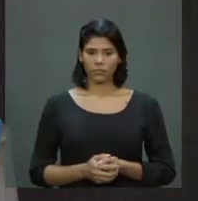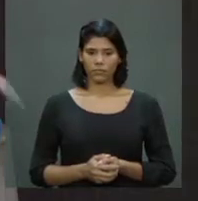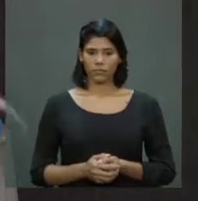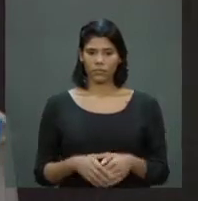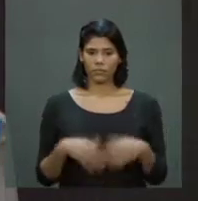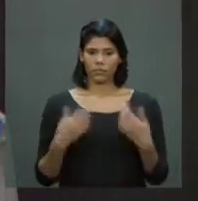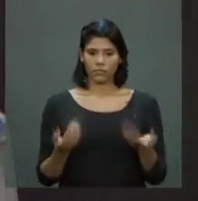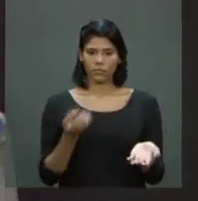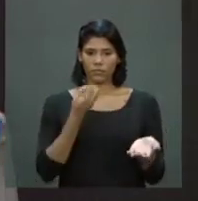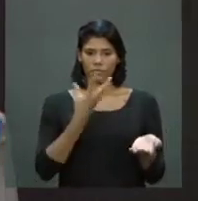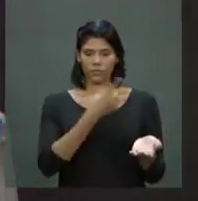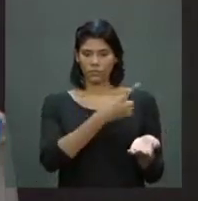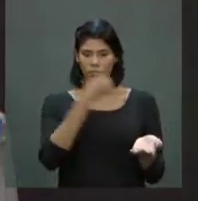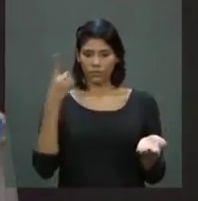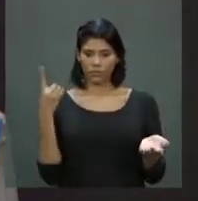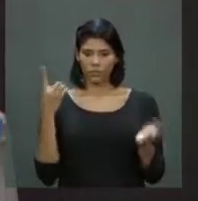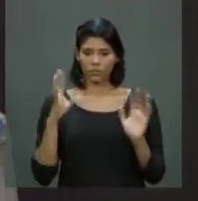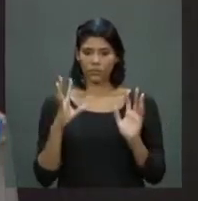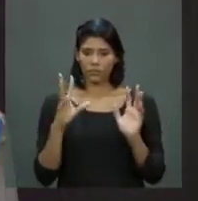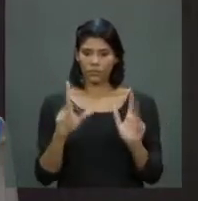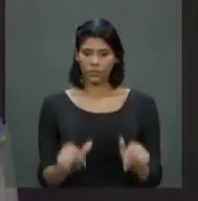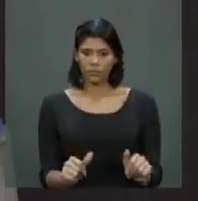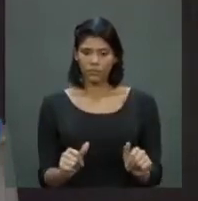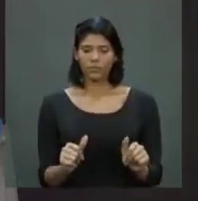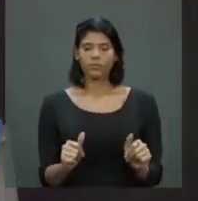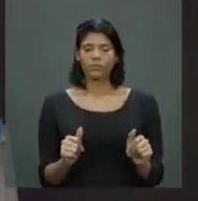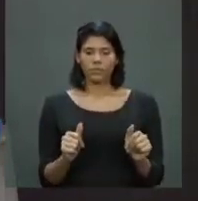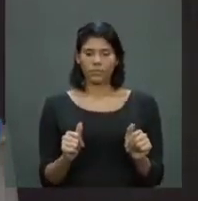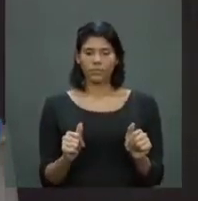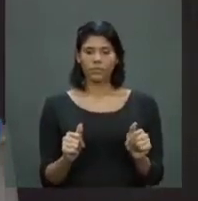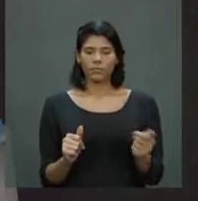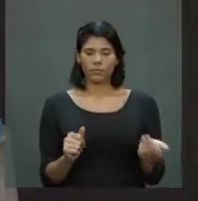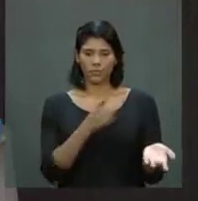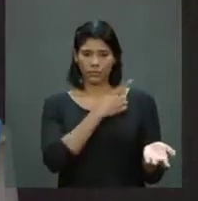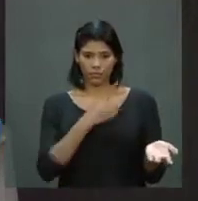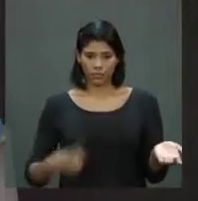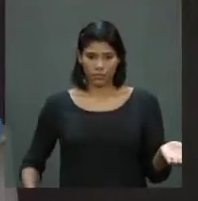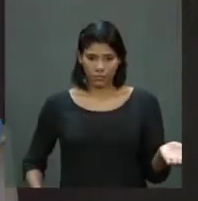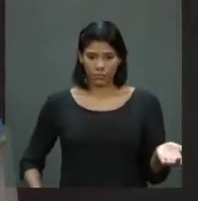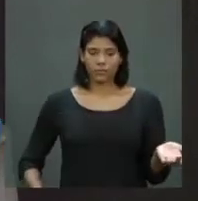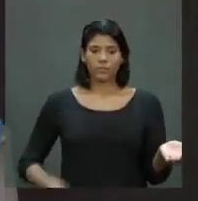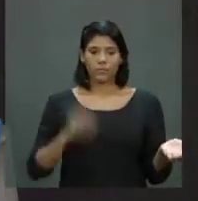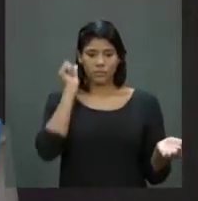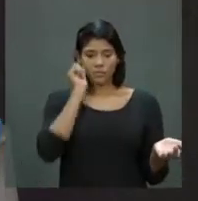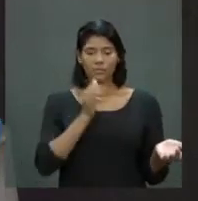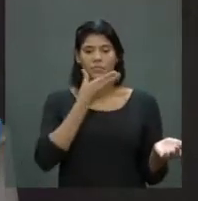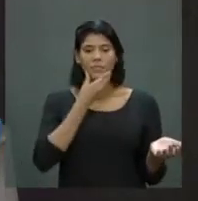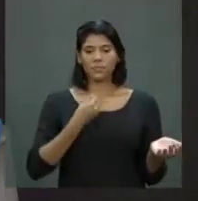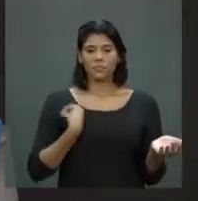Meu cordial bom dia. Meu bom dia, senhores deputados, senhoras deputadas.